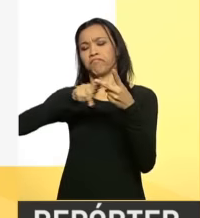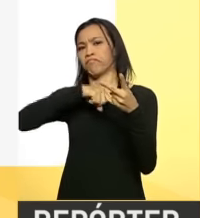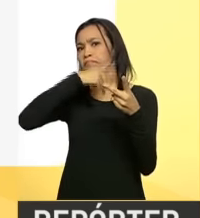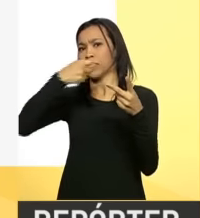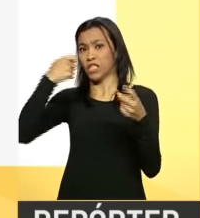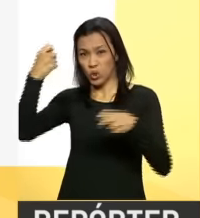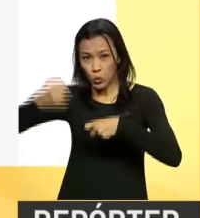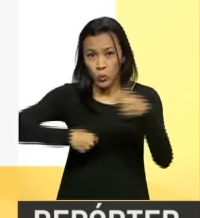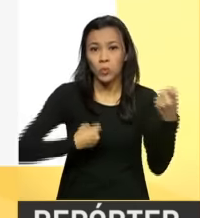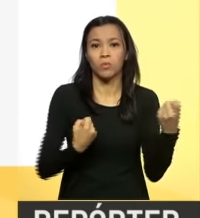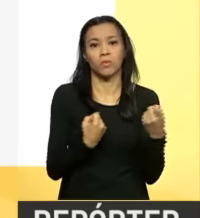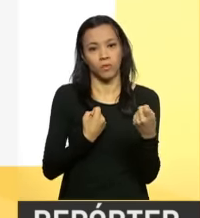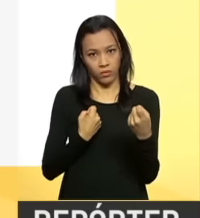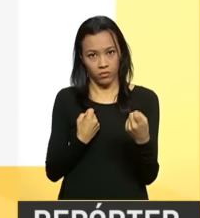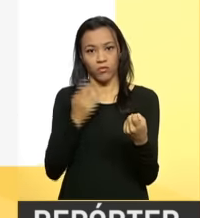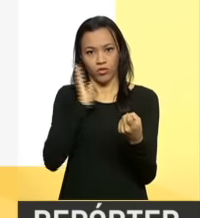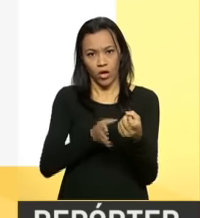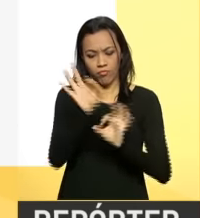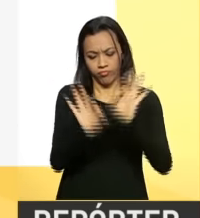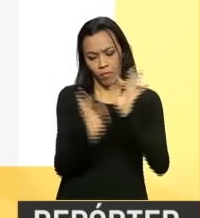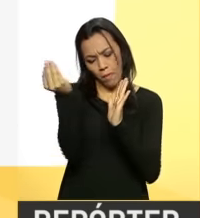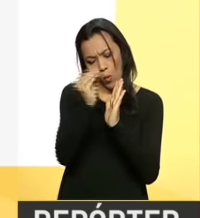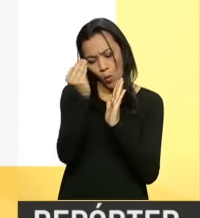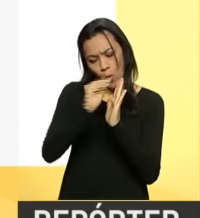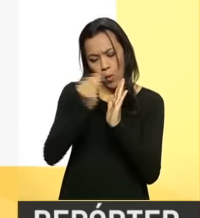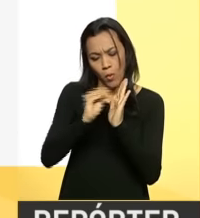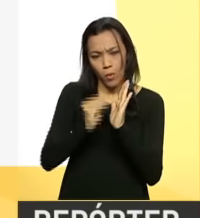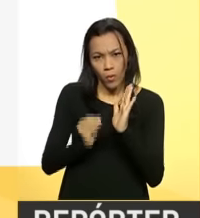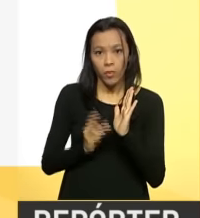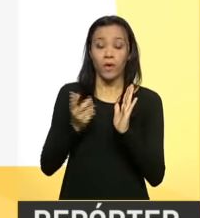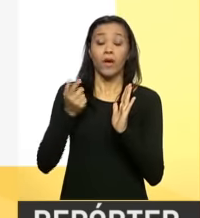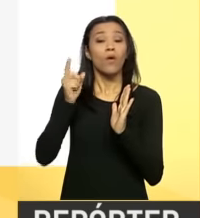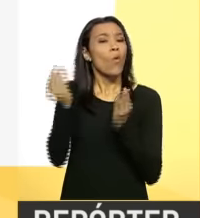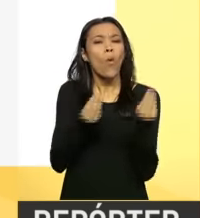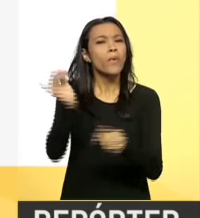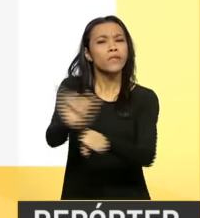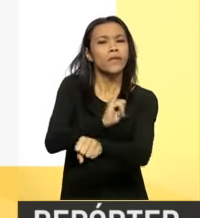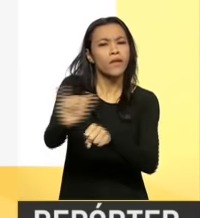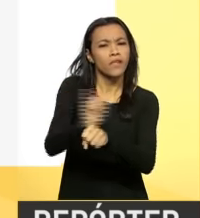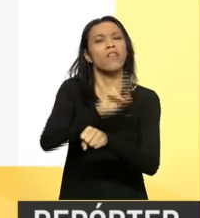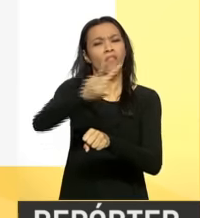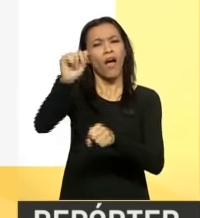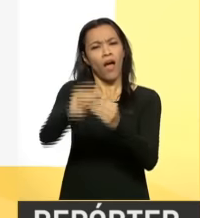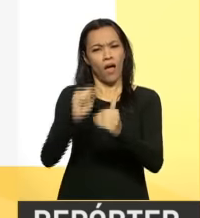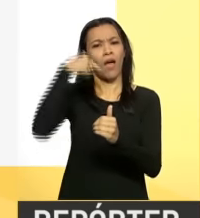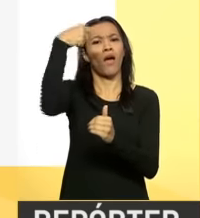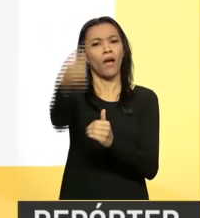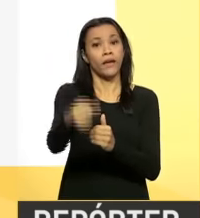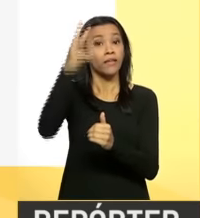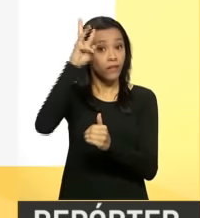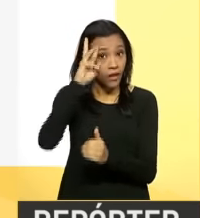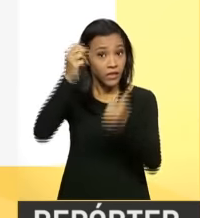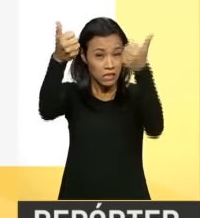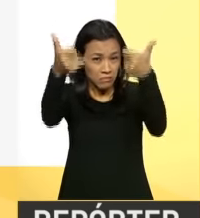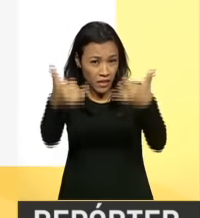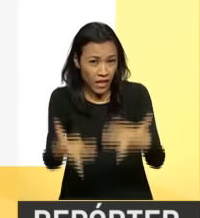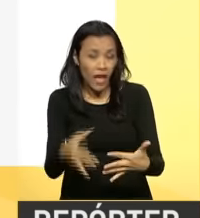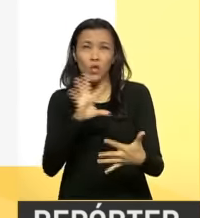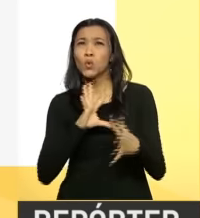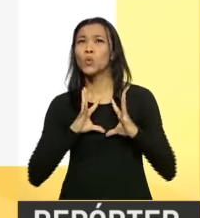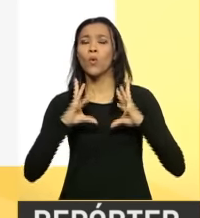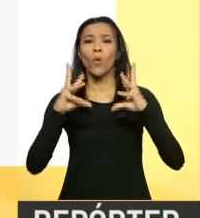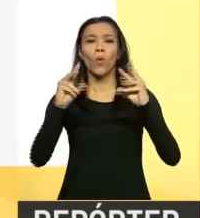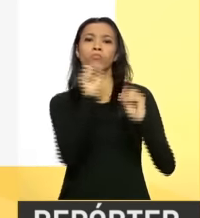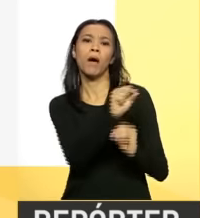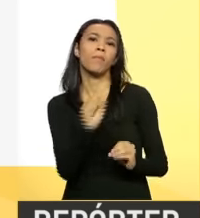Então, esse combate, a metodologia desse combate vai ser explicitada na terça-feira, todos os secretários